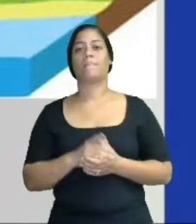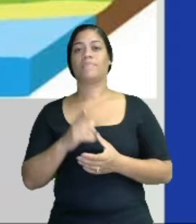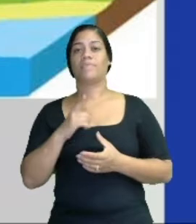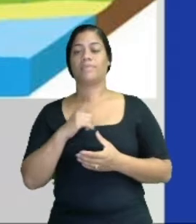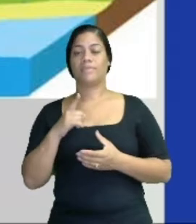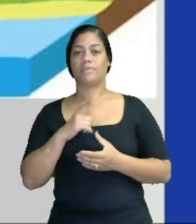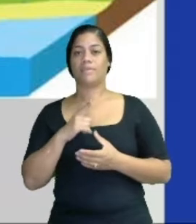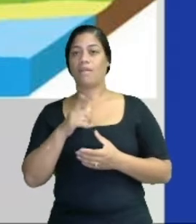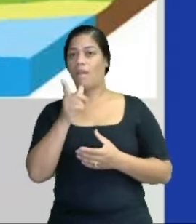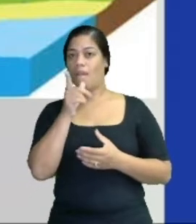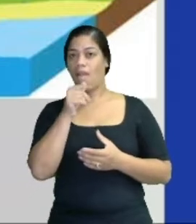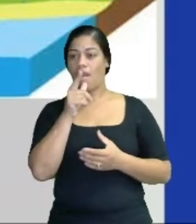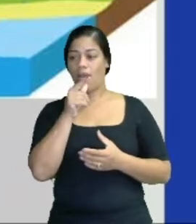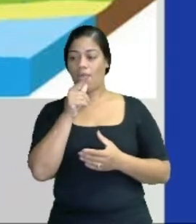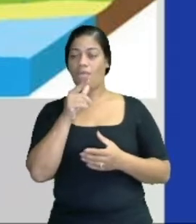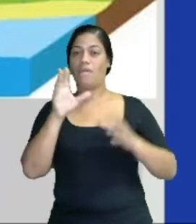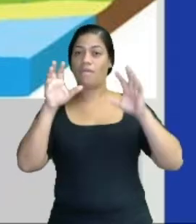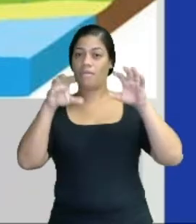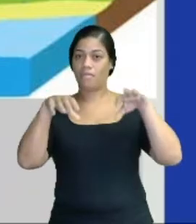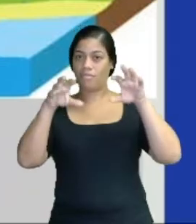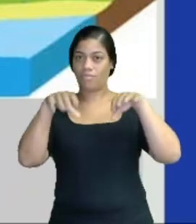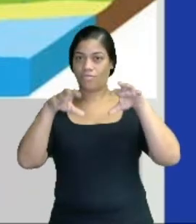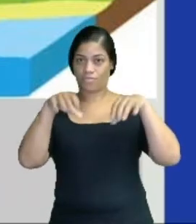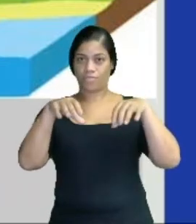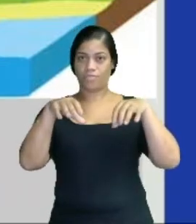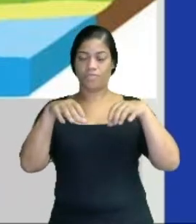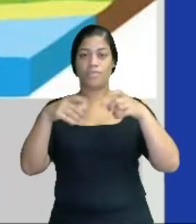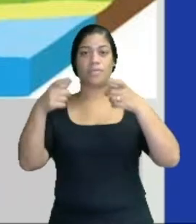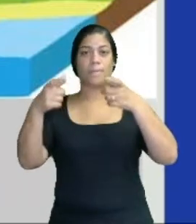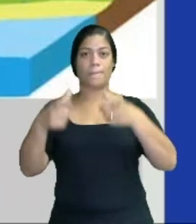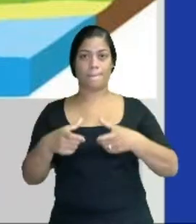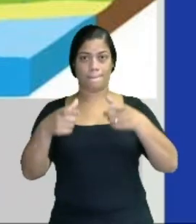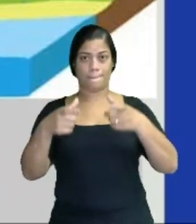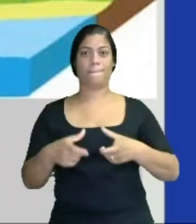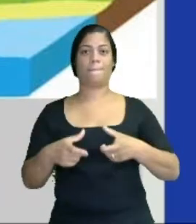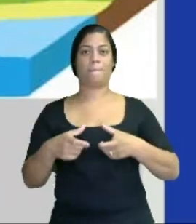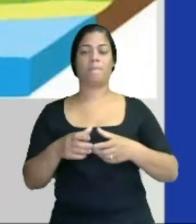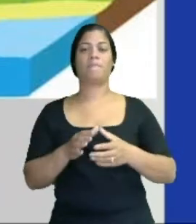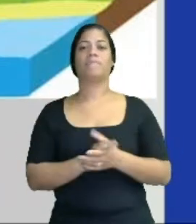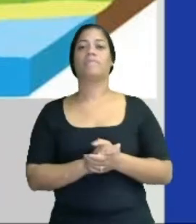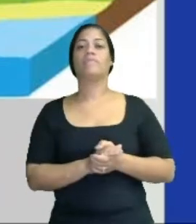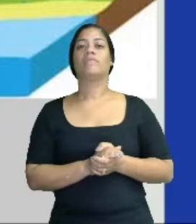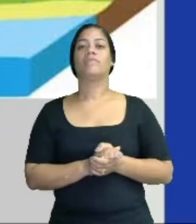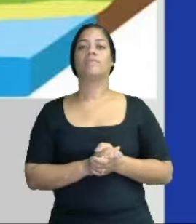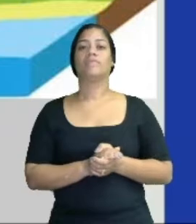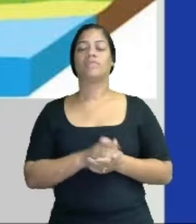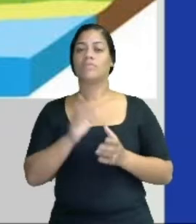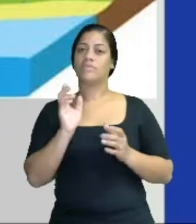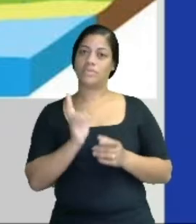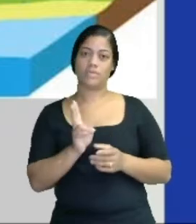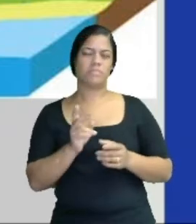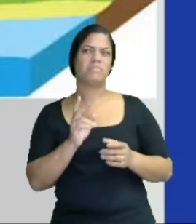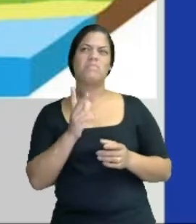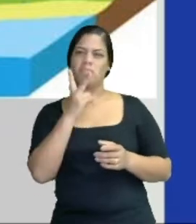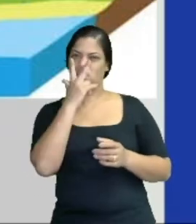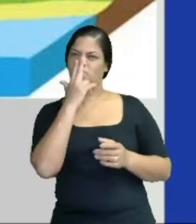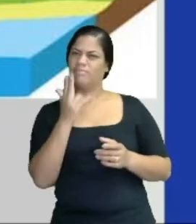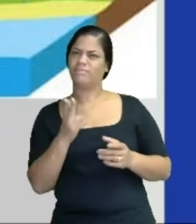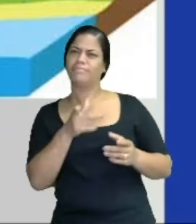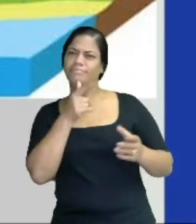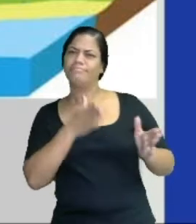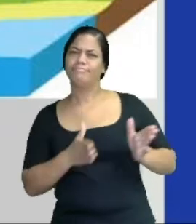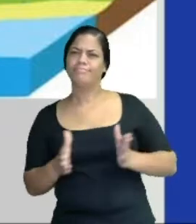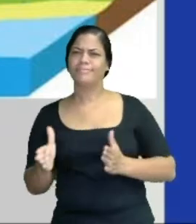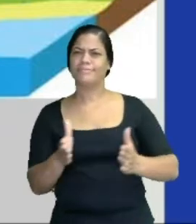o escoamento das águas das chuvas para um determinado curso d'água. Geralmente um rio